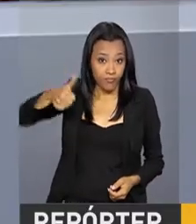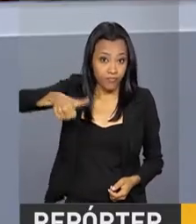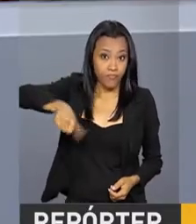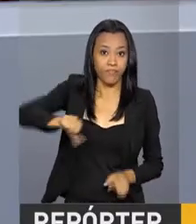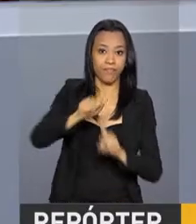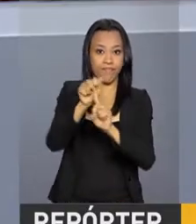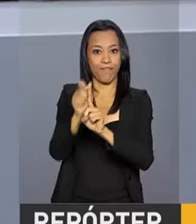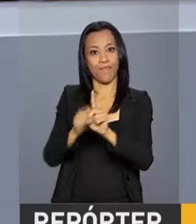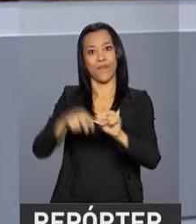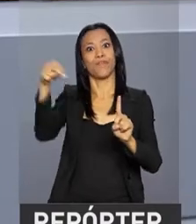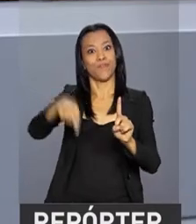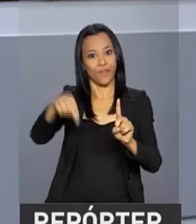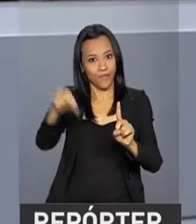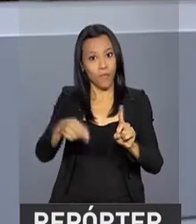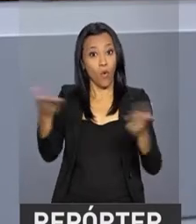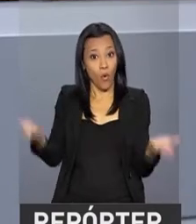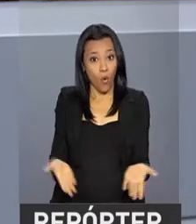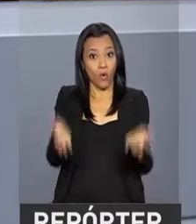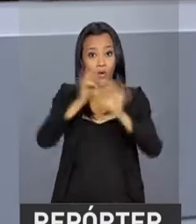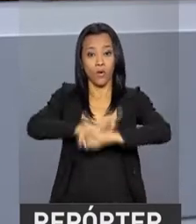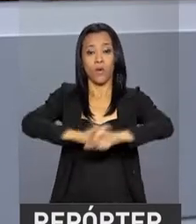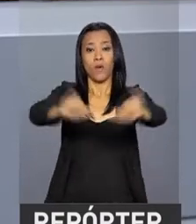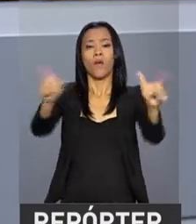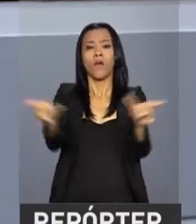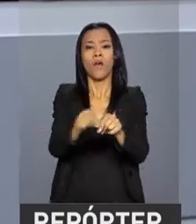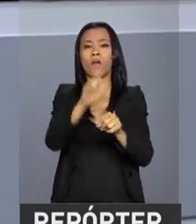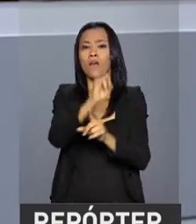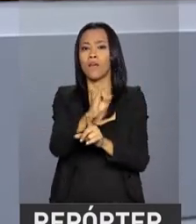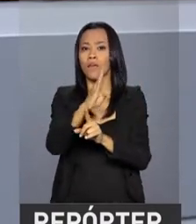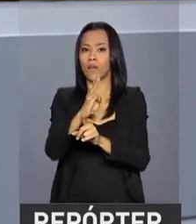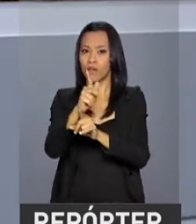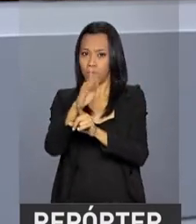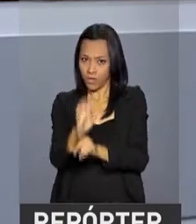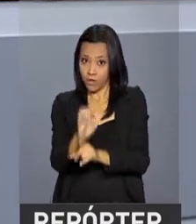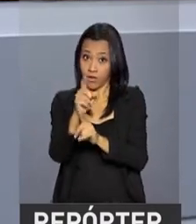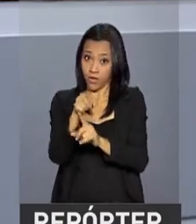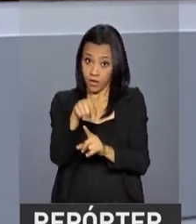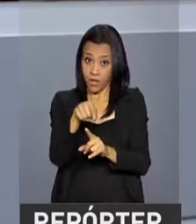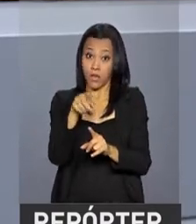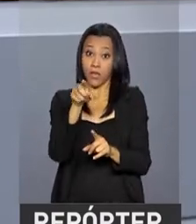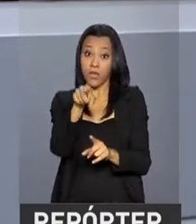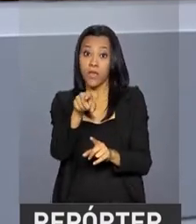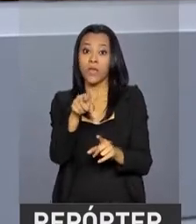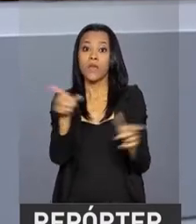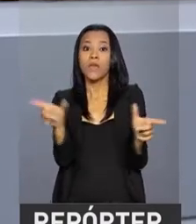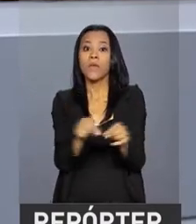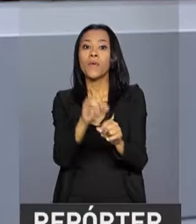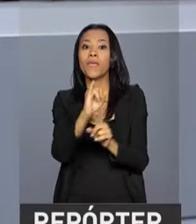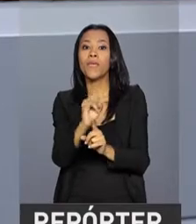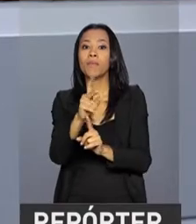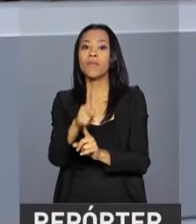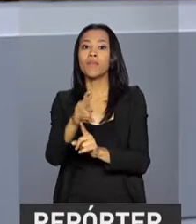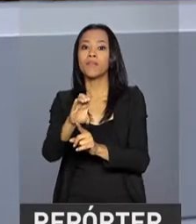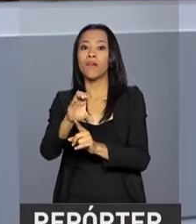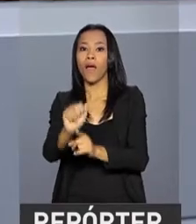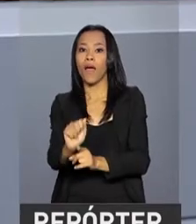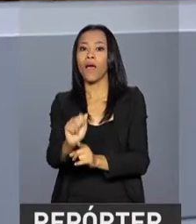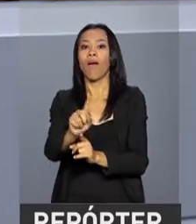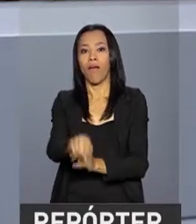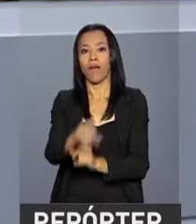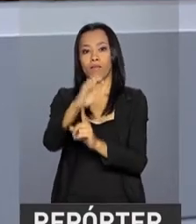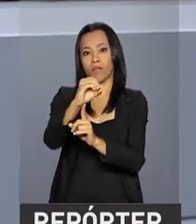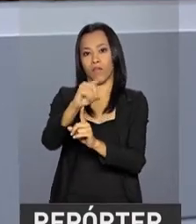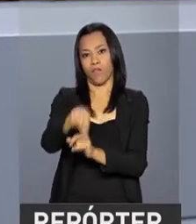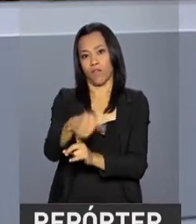novembro dados divulgados hoje pelo ibge mostram que o índice de preços ao consumidor amplo ipca-15 ficou em 0,28